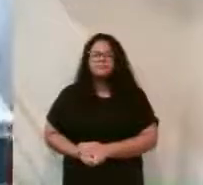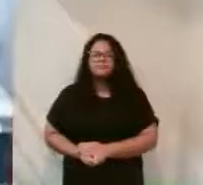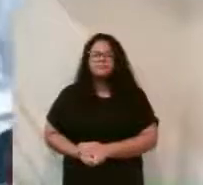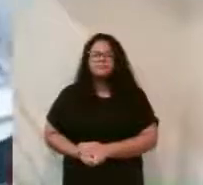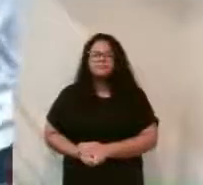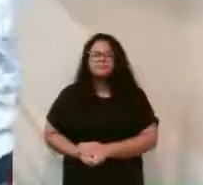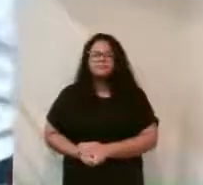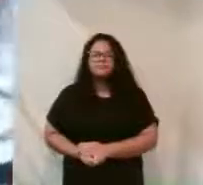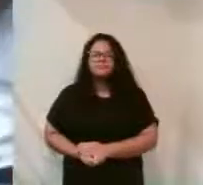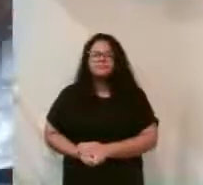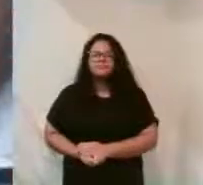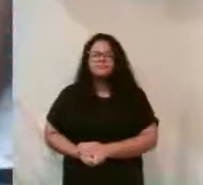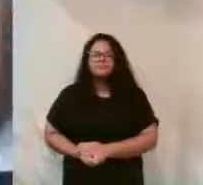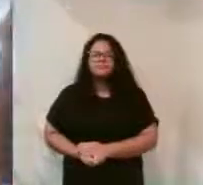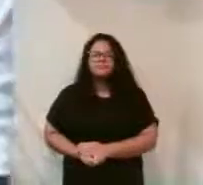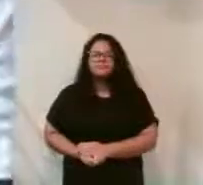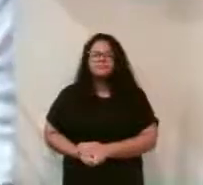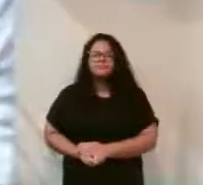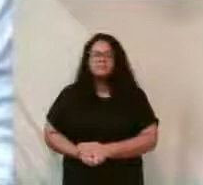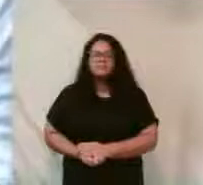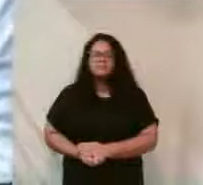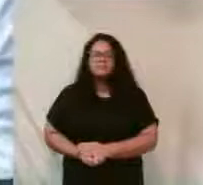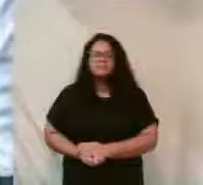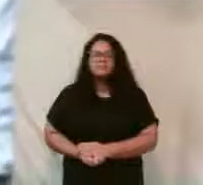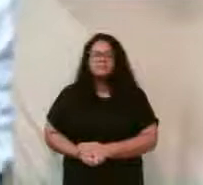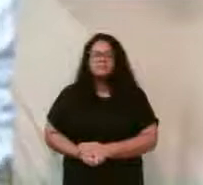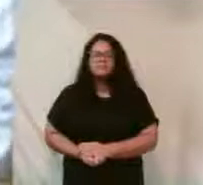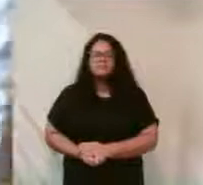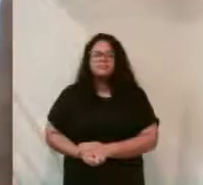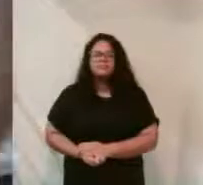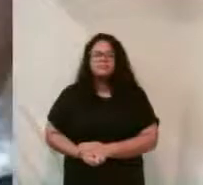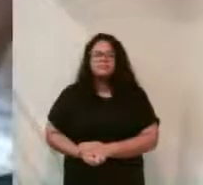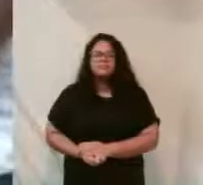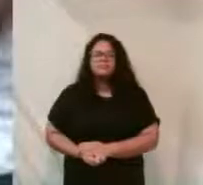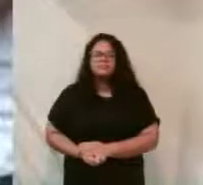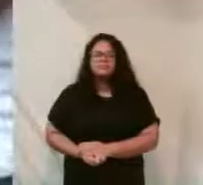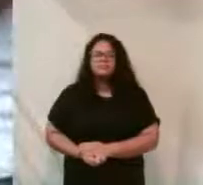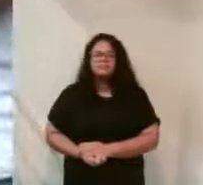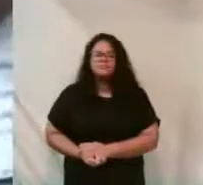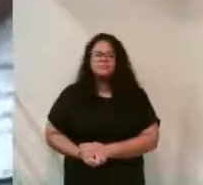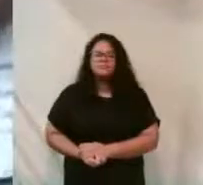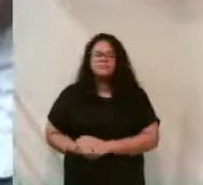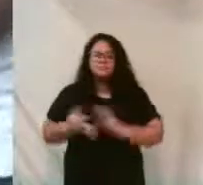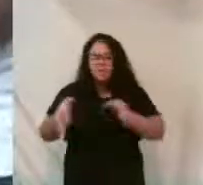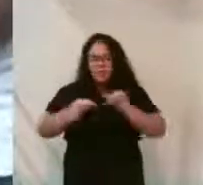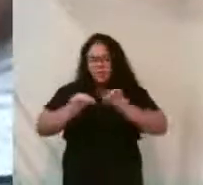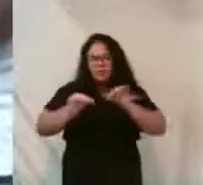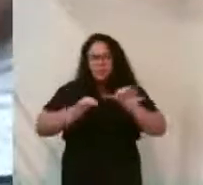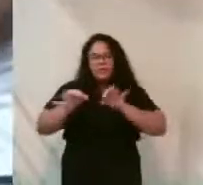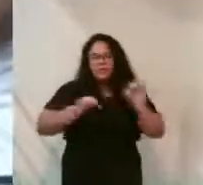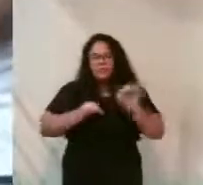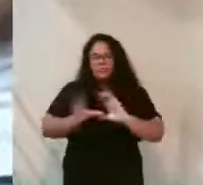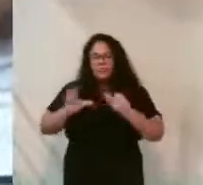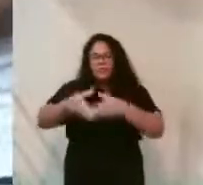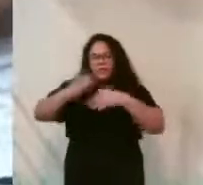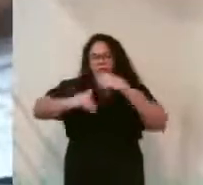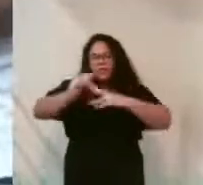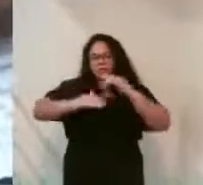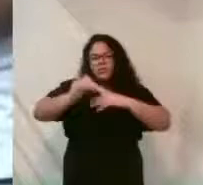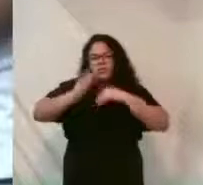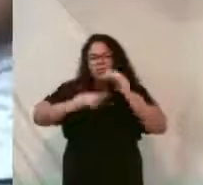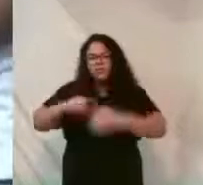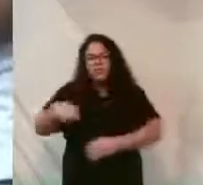Gente, desculpa que o meu óculos está arranhado, viu? Agora, mas vamos lá. A organização dos catadores e catadoras é o nosso